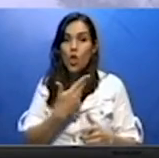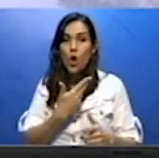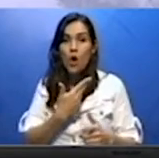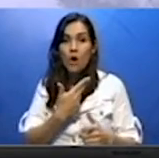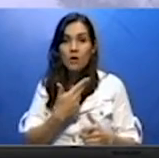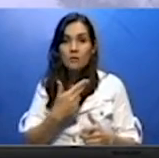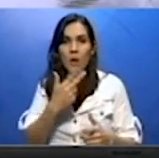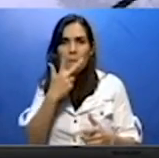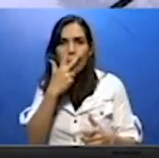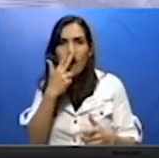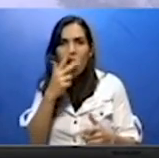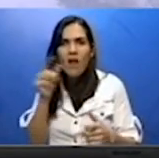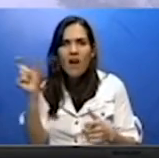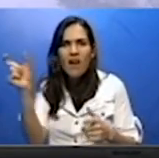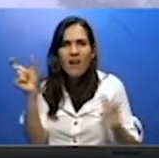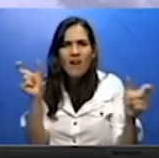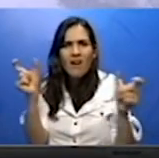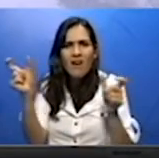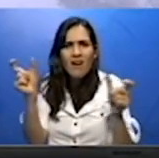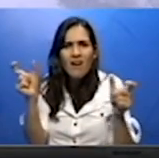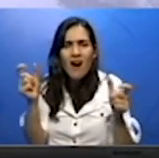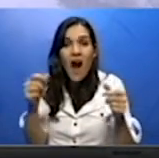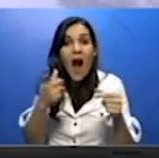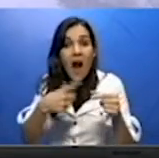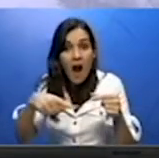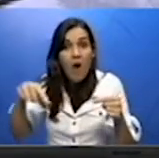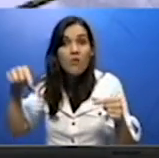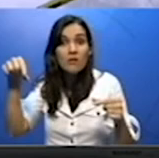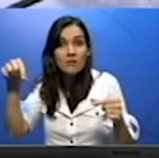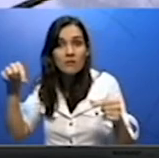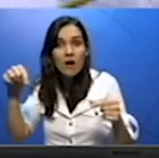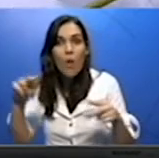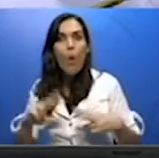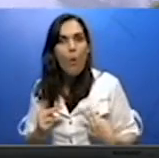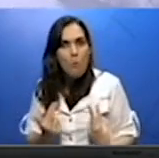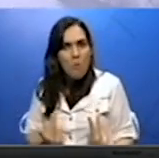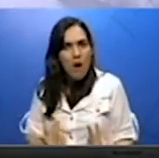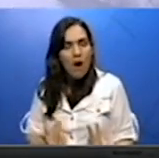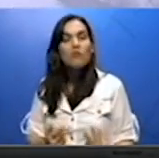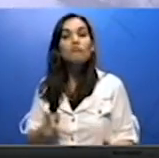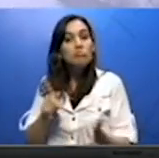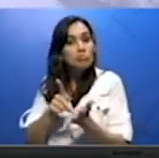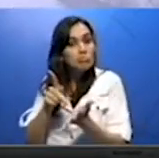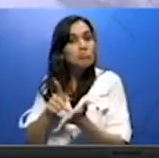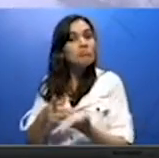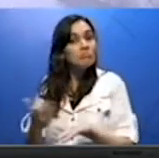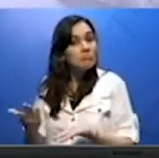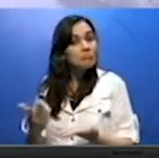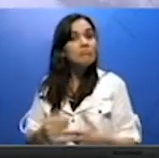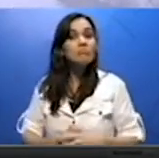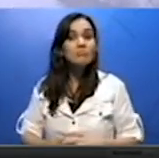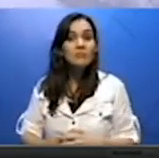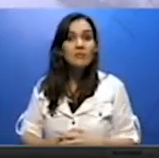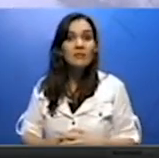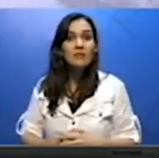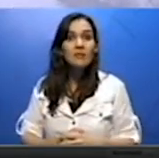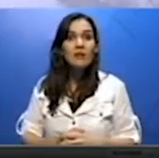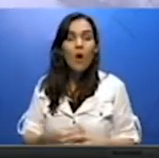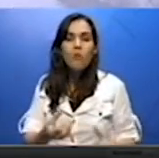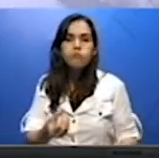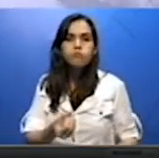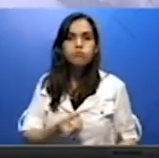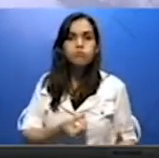nós apresentavam os calda essa calda ela tem um resíduo um vestido no nosso corpo que é um órgão chamado cox